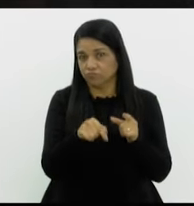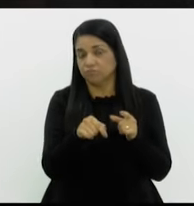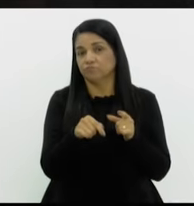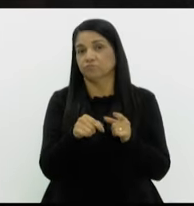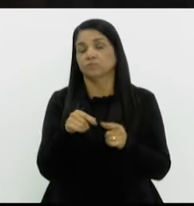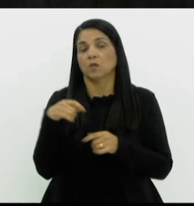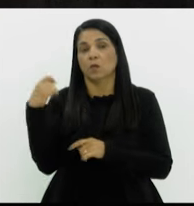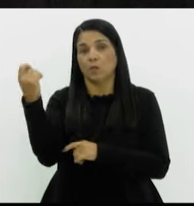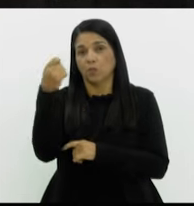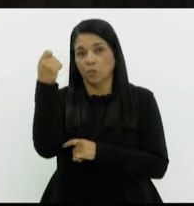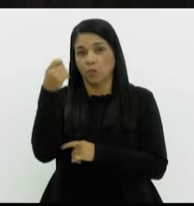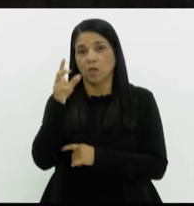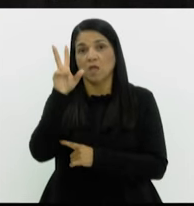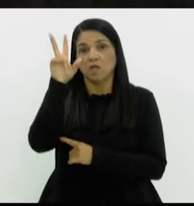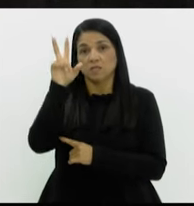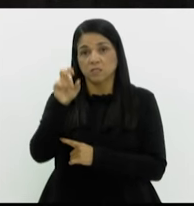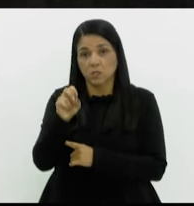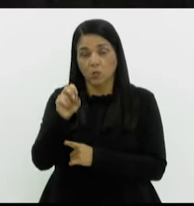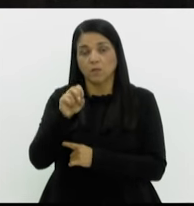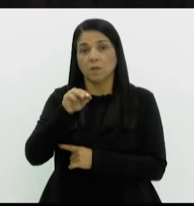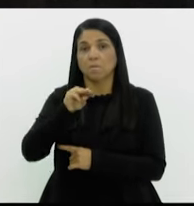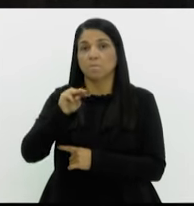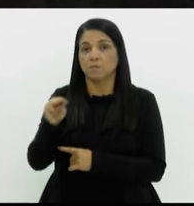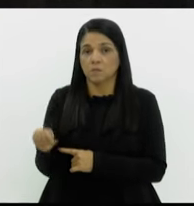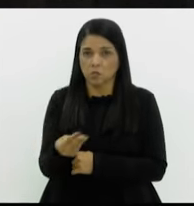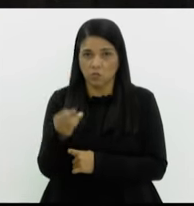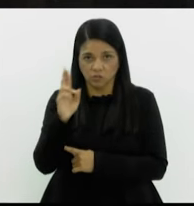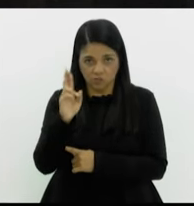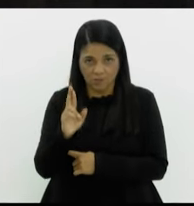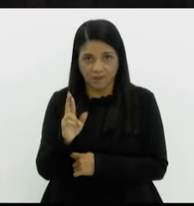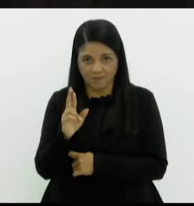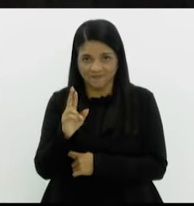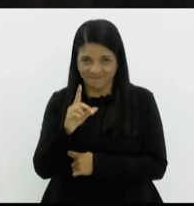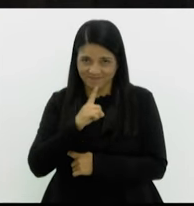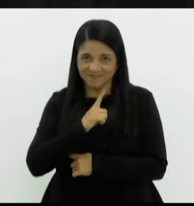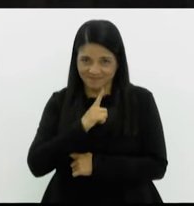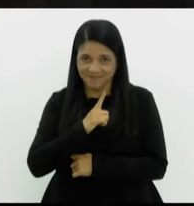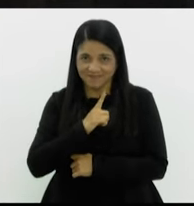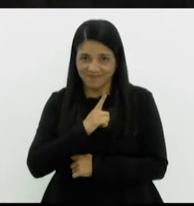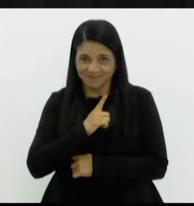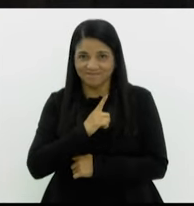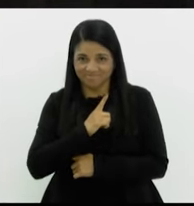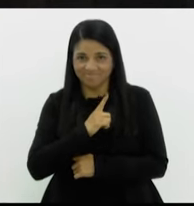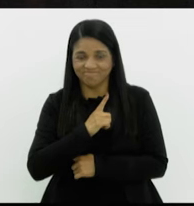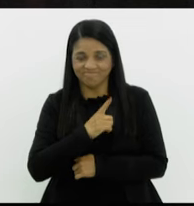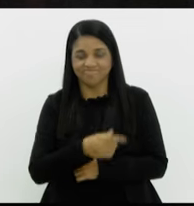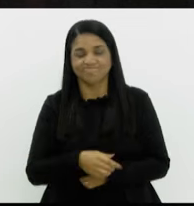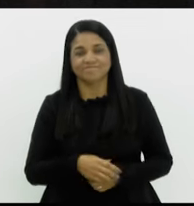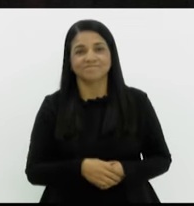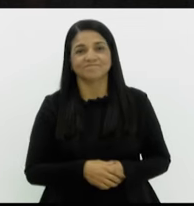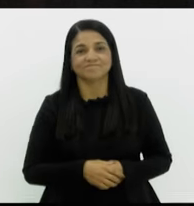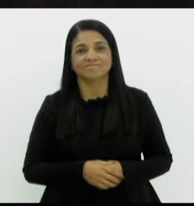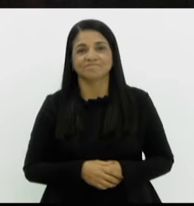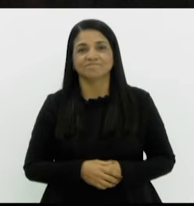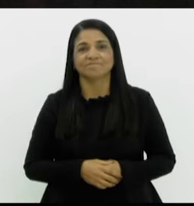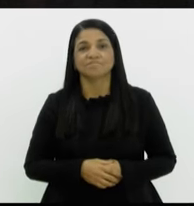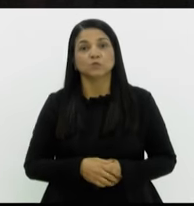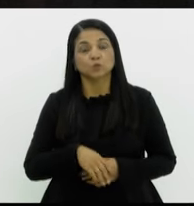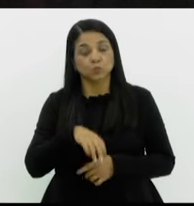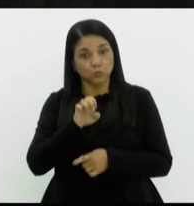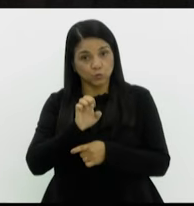Rio Grande do Sul 50 milhões de reais. Quer dizer, teve, inclusive, né, já um Estado